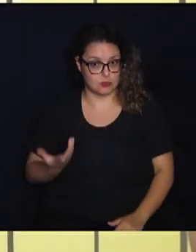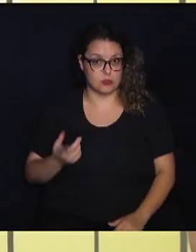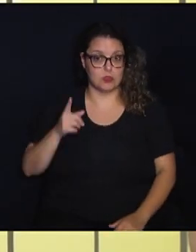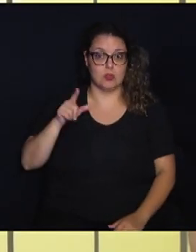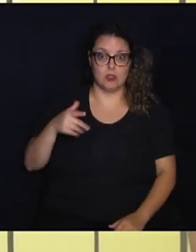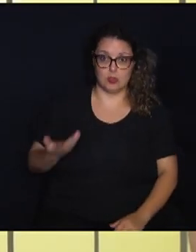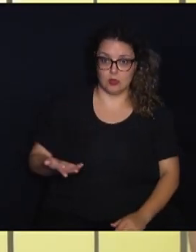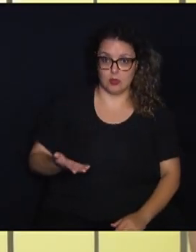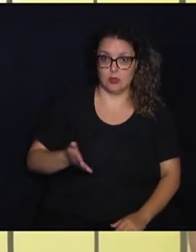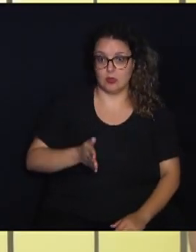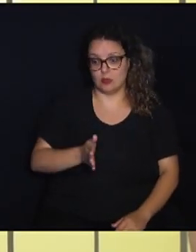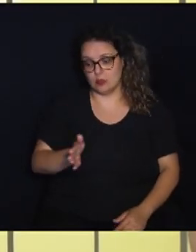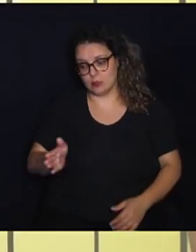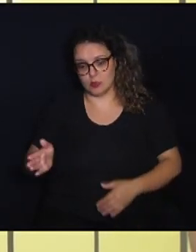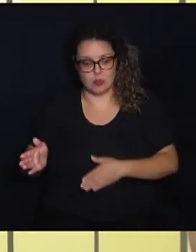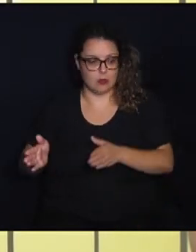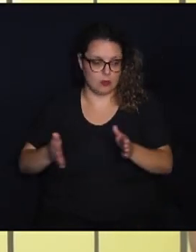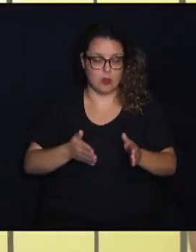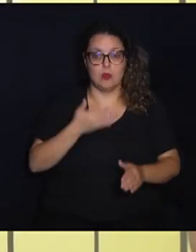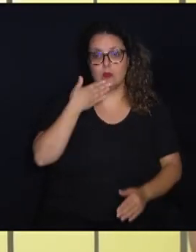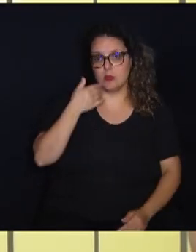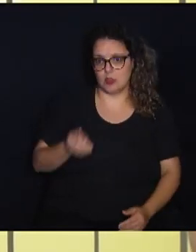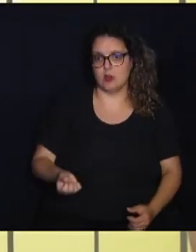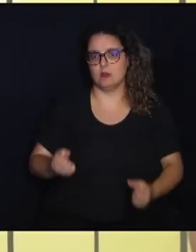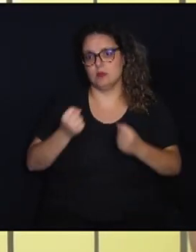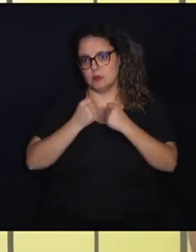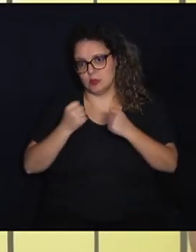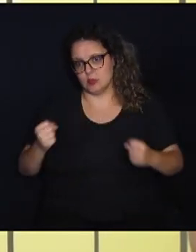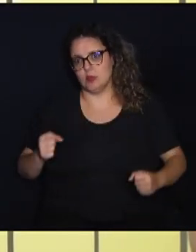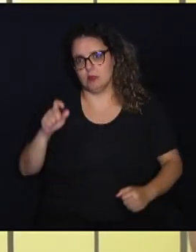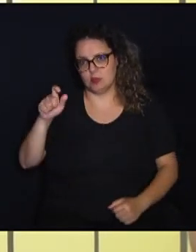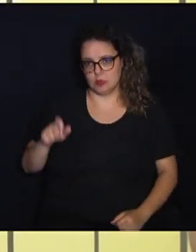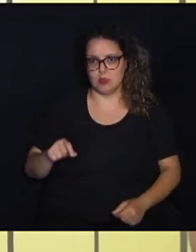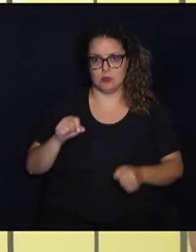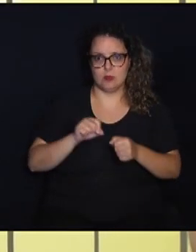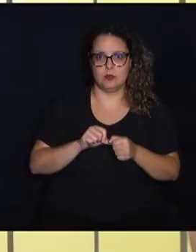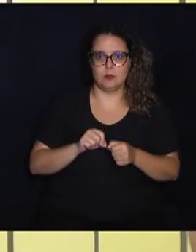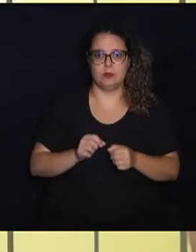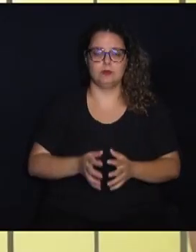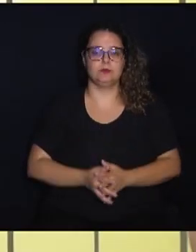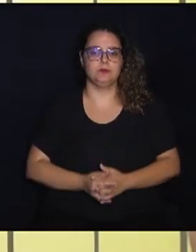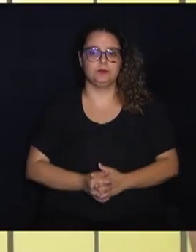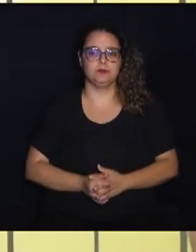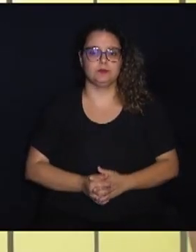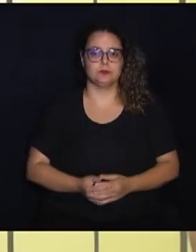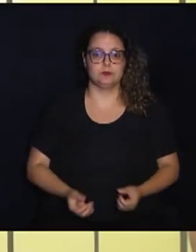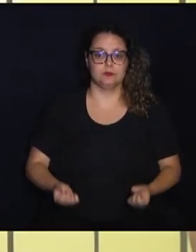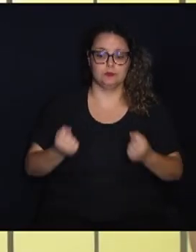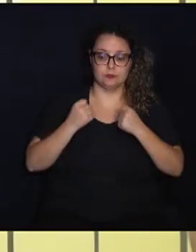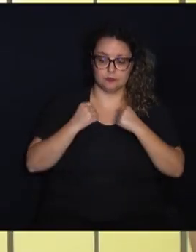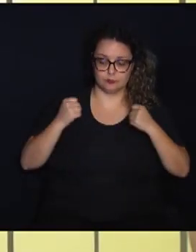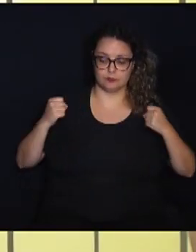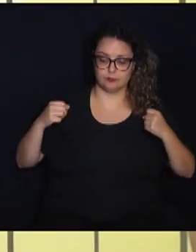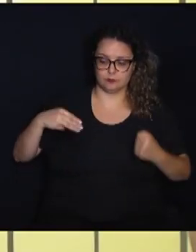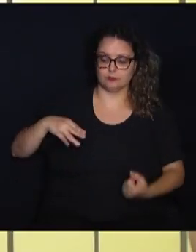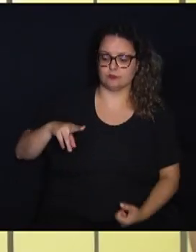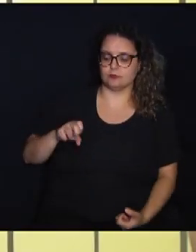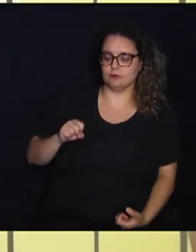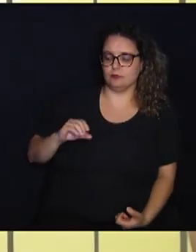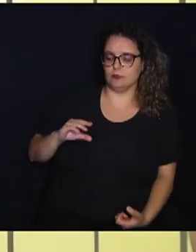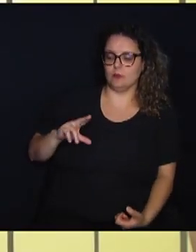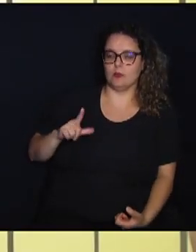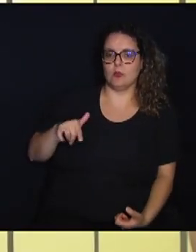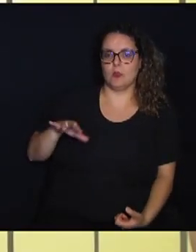ser direcionado o exercício físico para essa pessoa fazer. Né? A musculação é o exercício